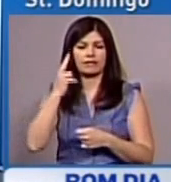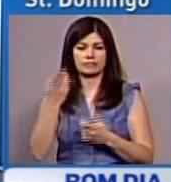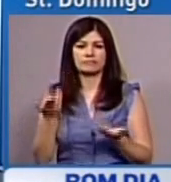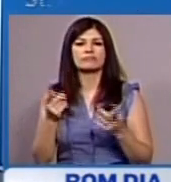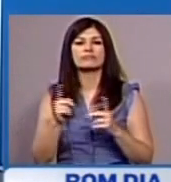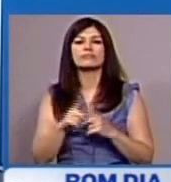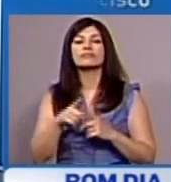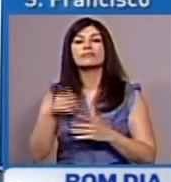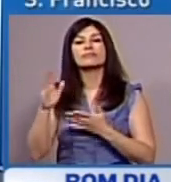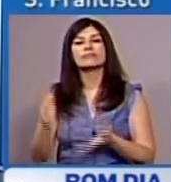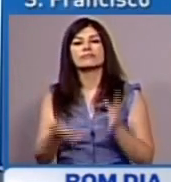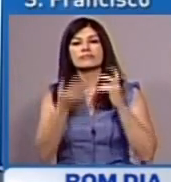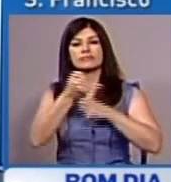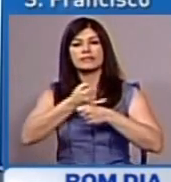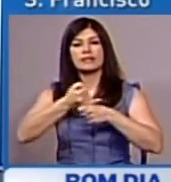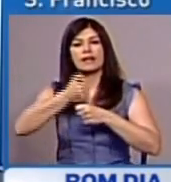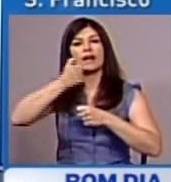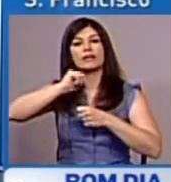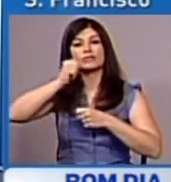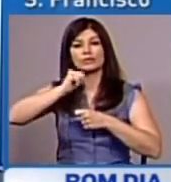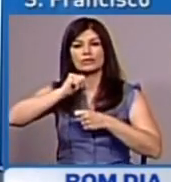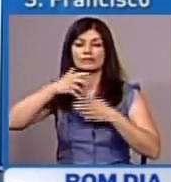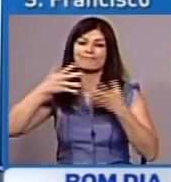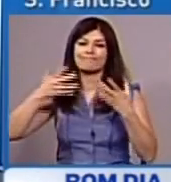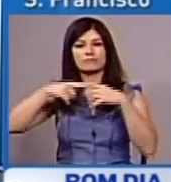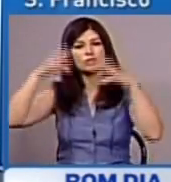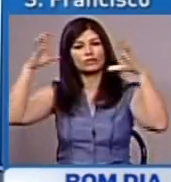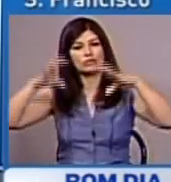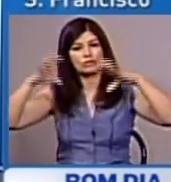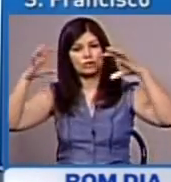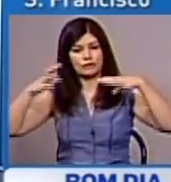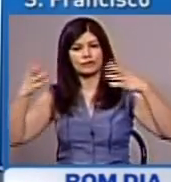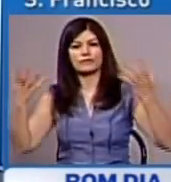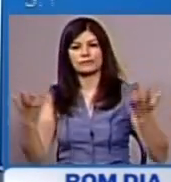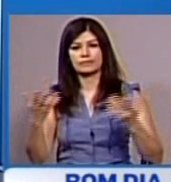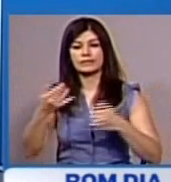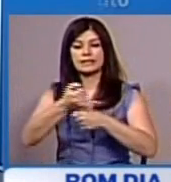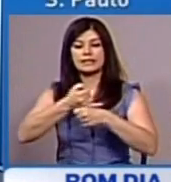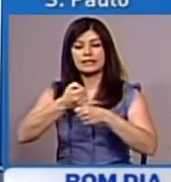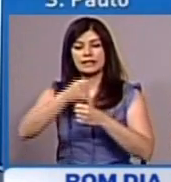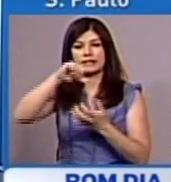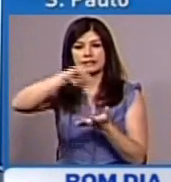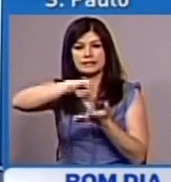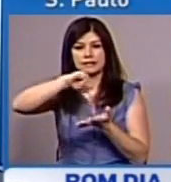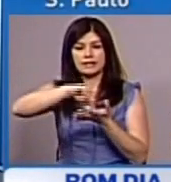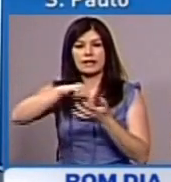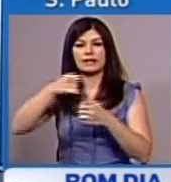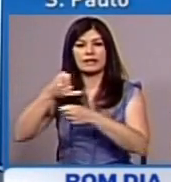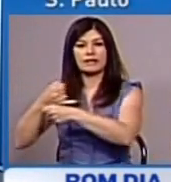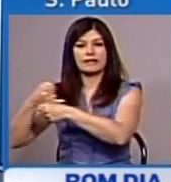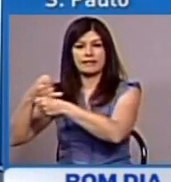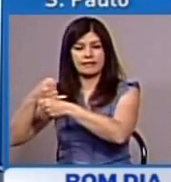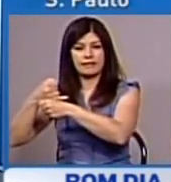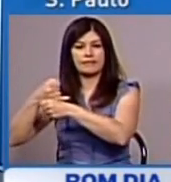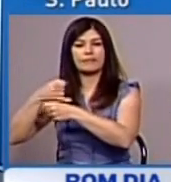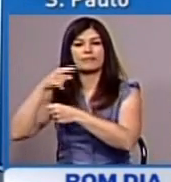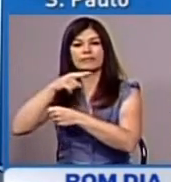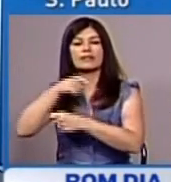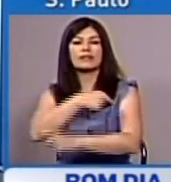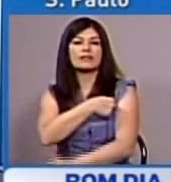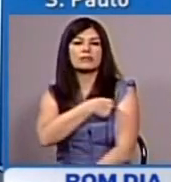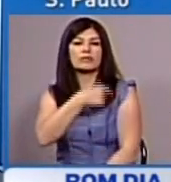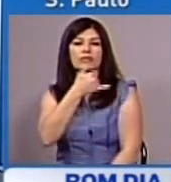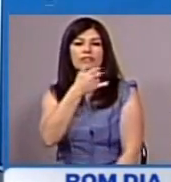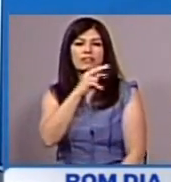uma situação de chuva, principalmente nas ilhas do grupo central e oriental, temperaturas a rondar os 23,